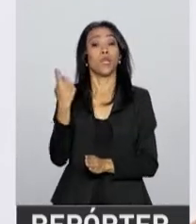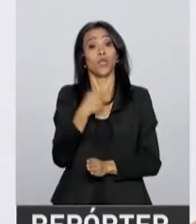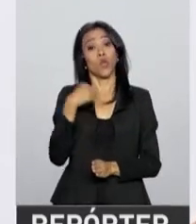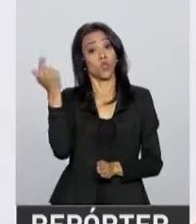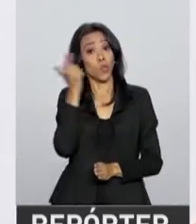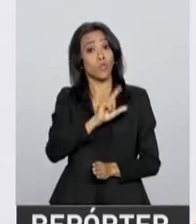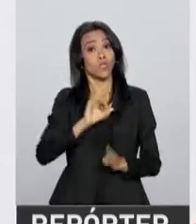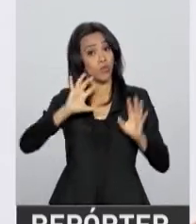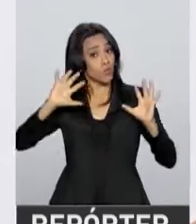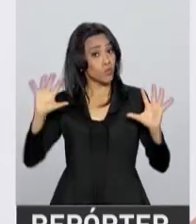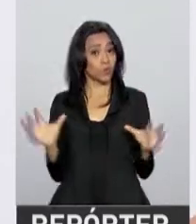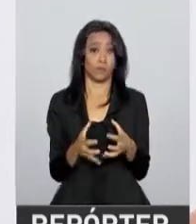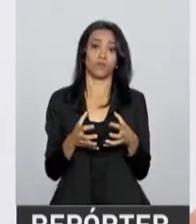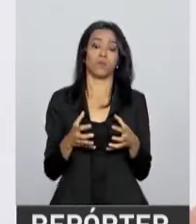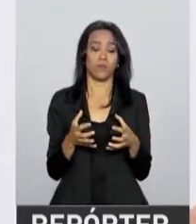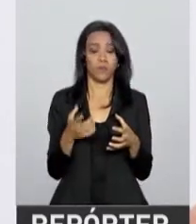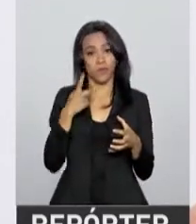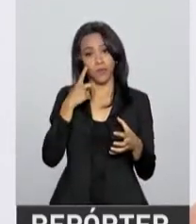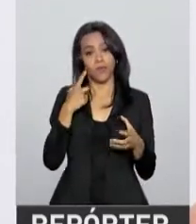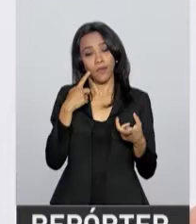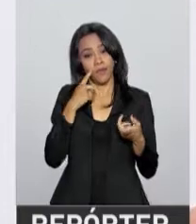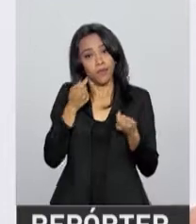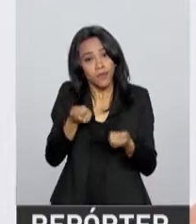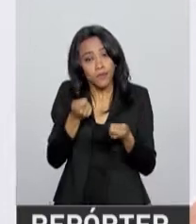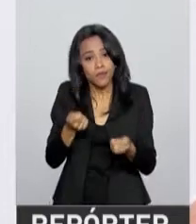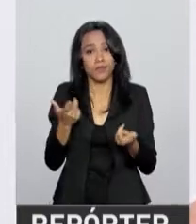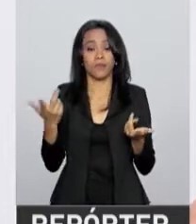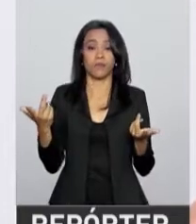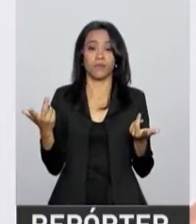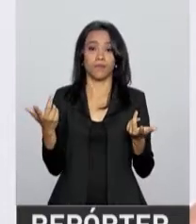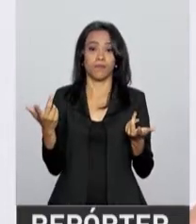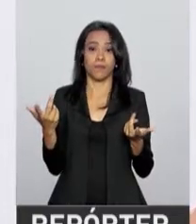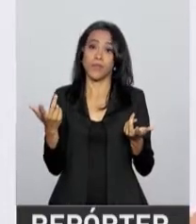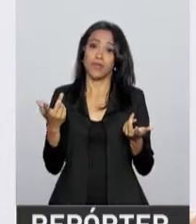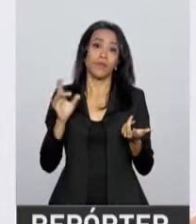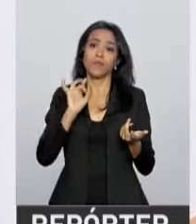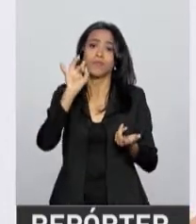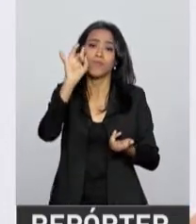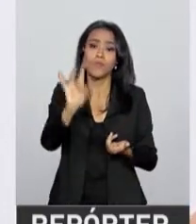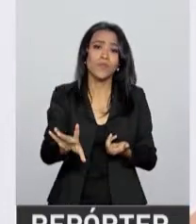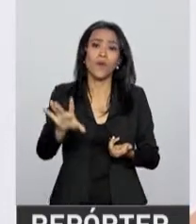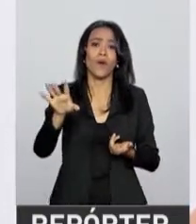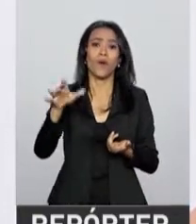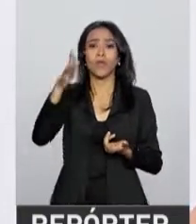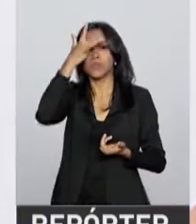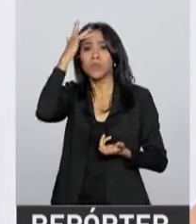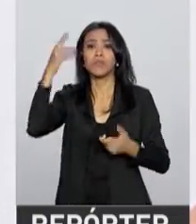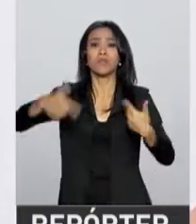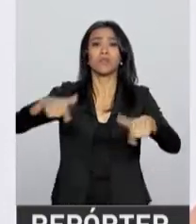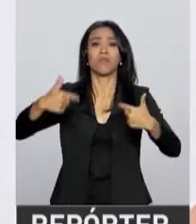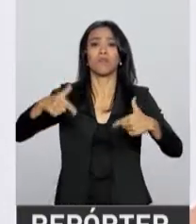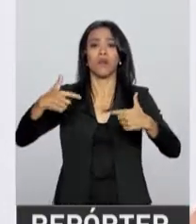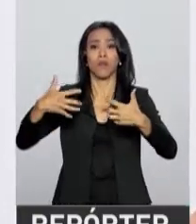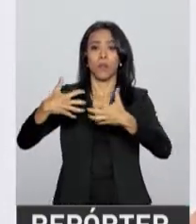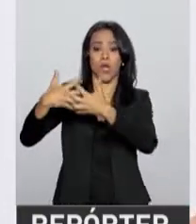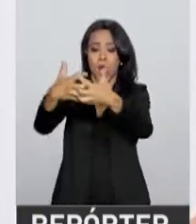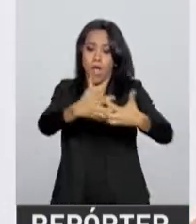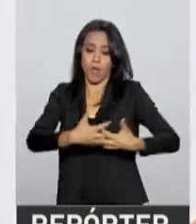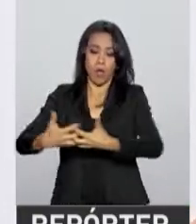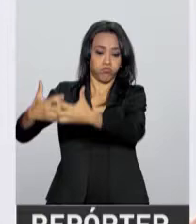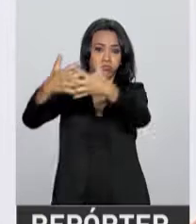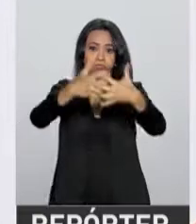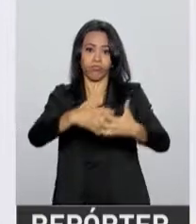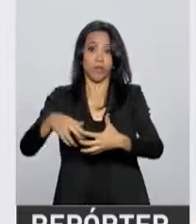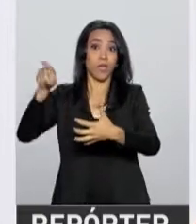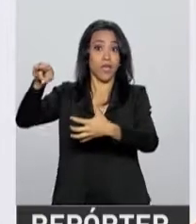juntos tentar atuar tentar fazer com que não só os caminhoneiros que estão nas estradas se tornem agentes